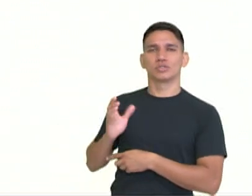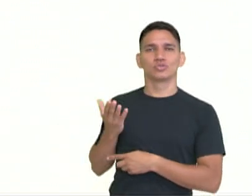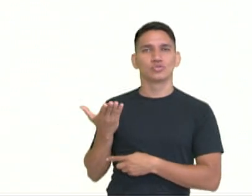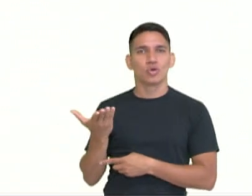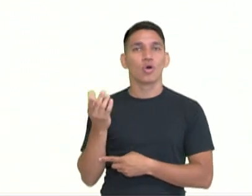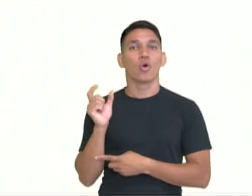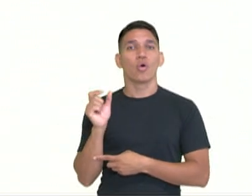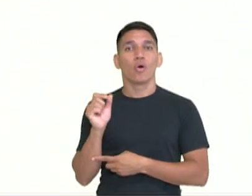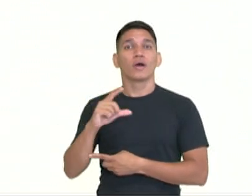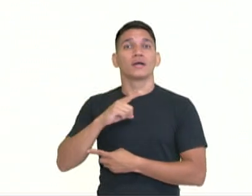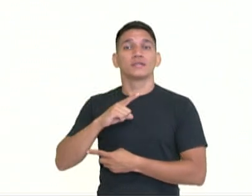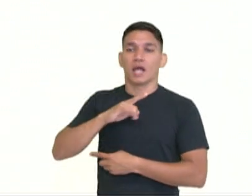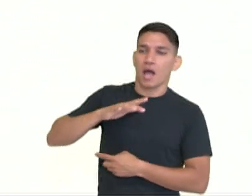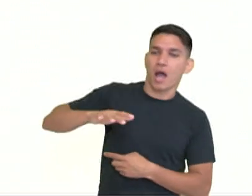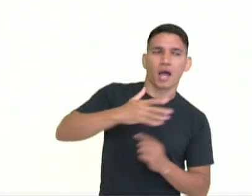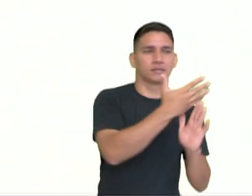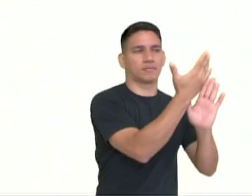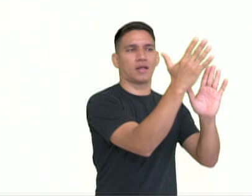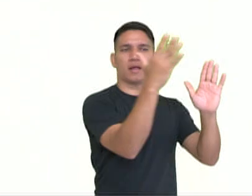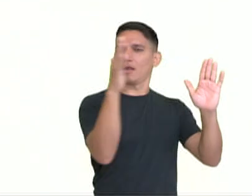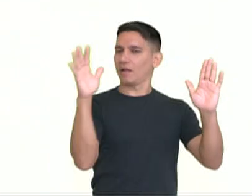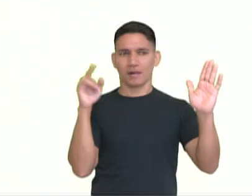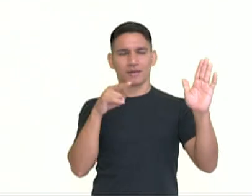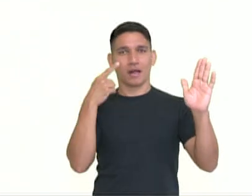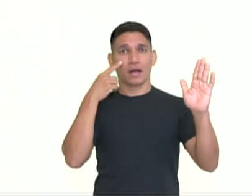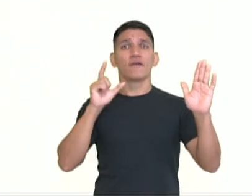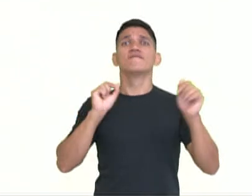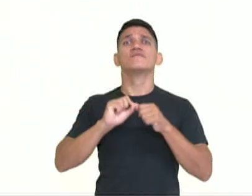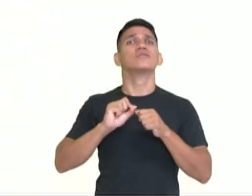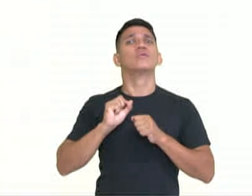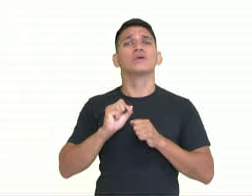ambiente cercada de livros, fazendo o quê? Lendo.